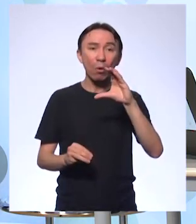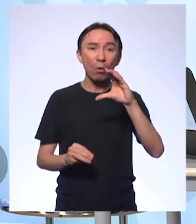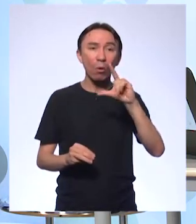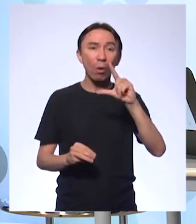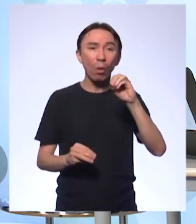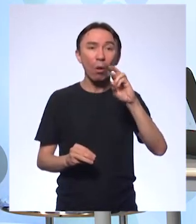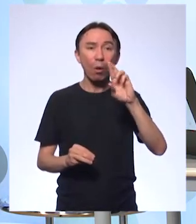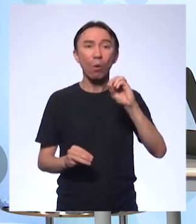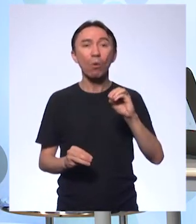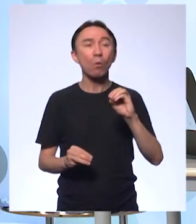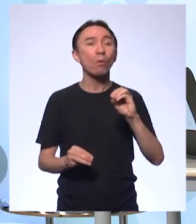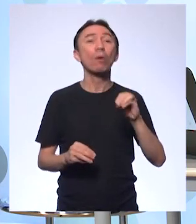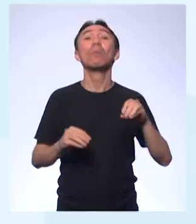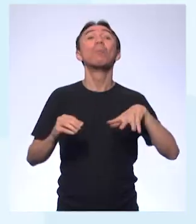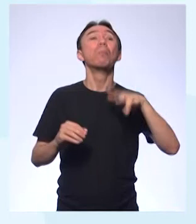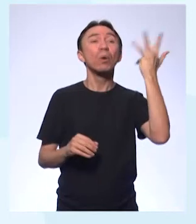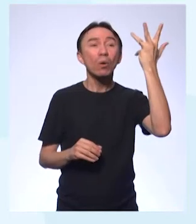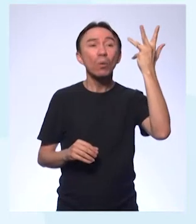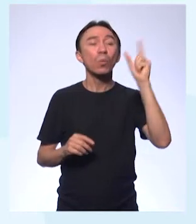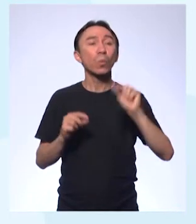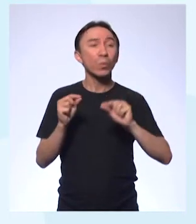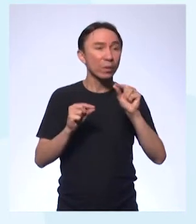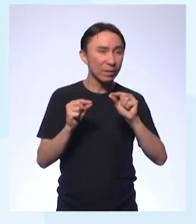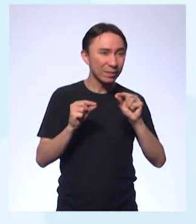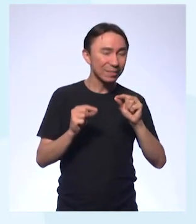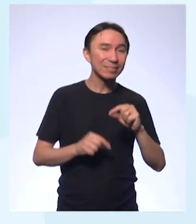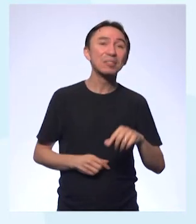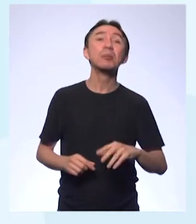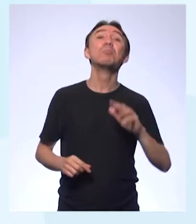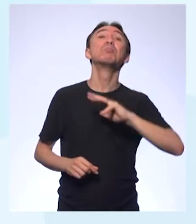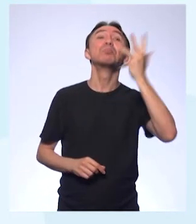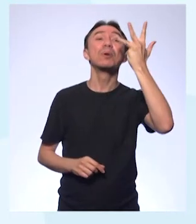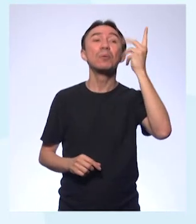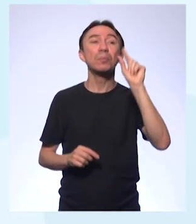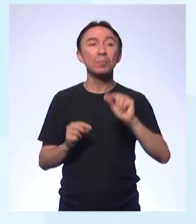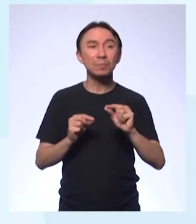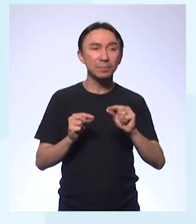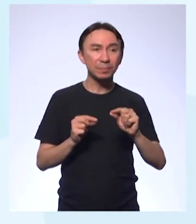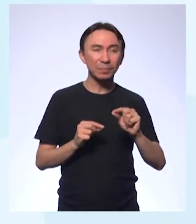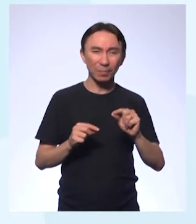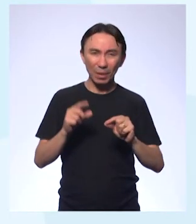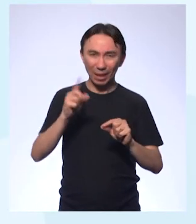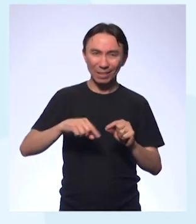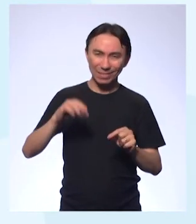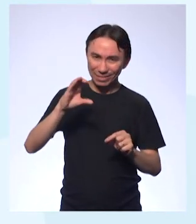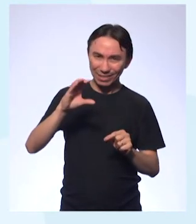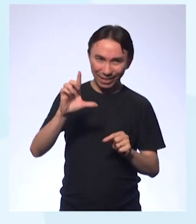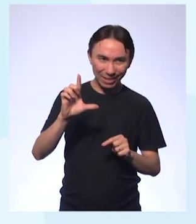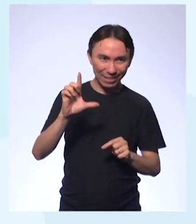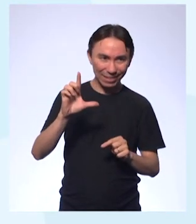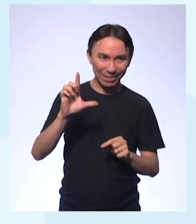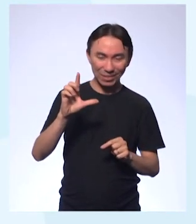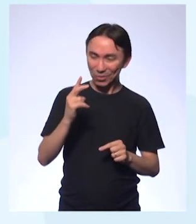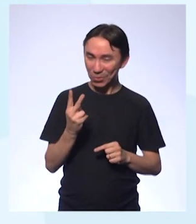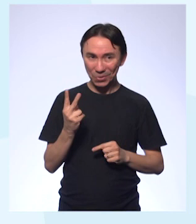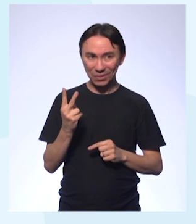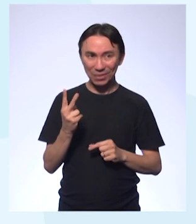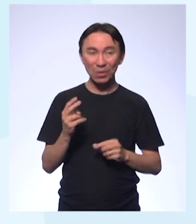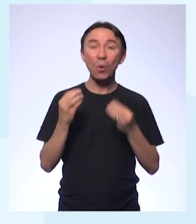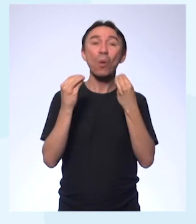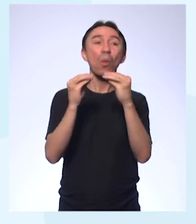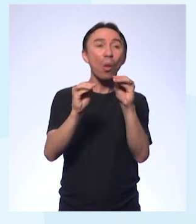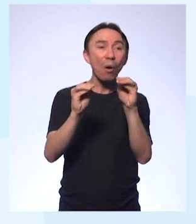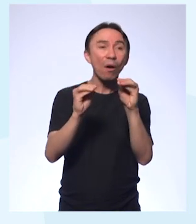aqui, ó, a água, digamos que a água suja que eu tinha lá. Quando eu coloco cloro nela, eu vou formar